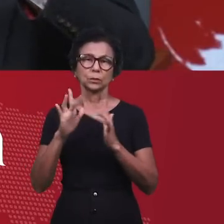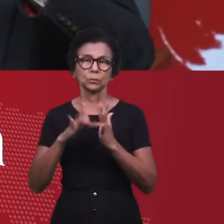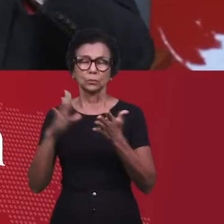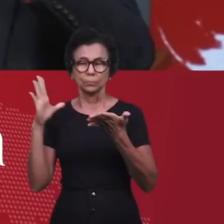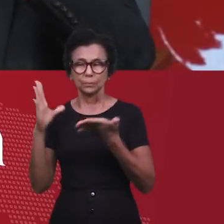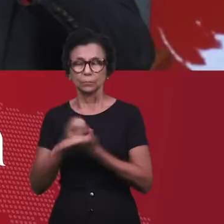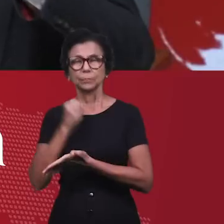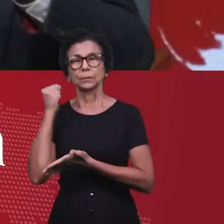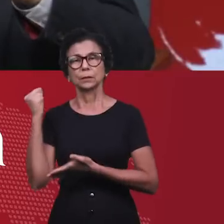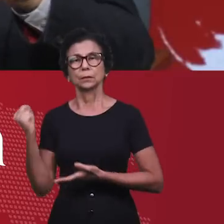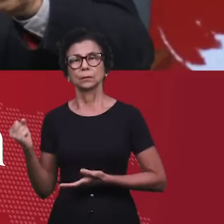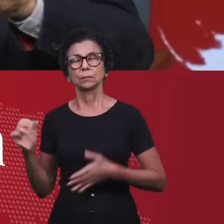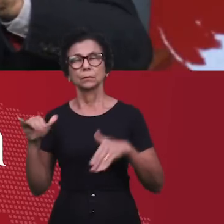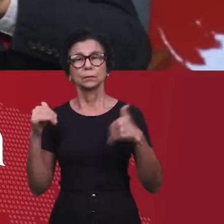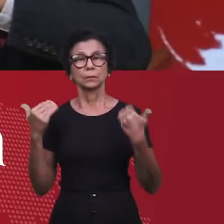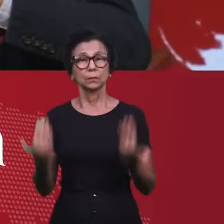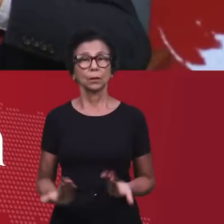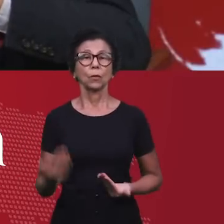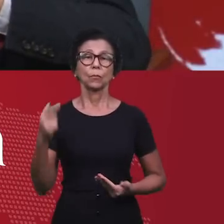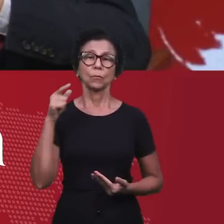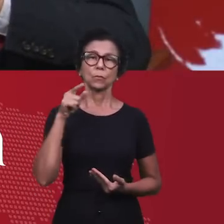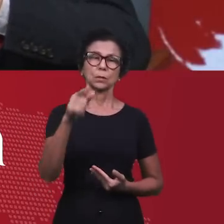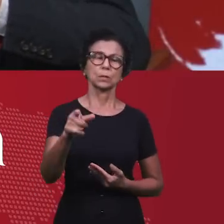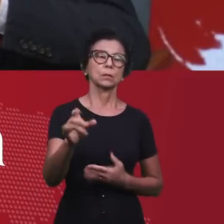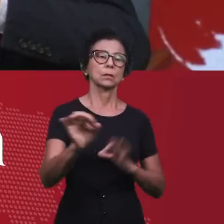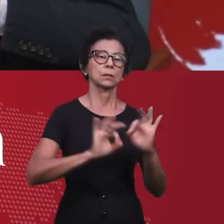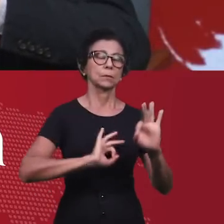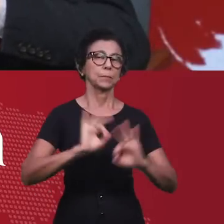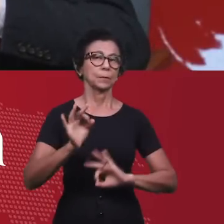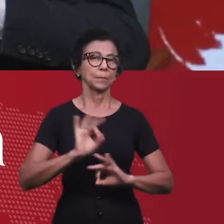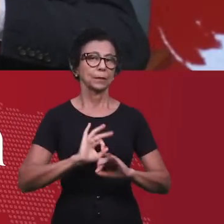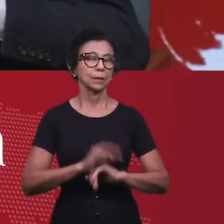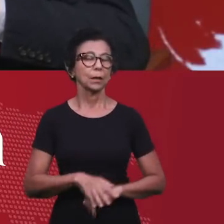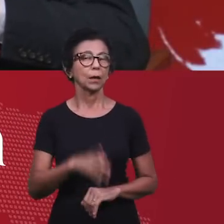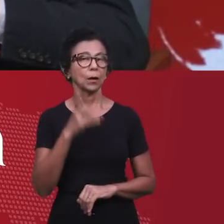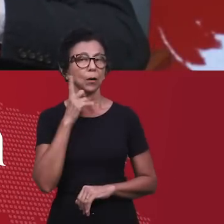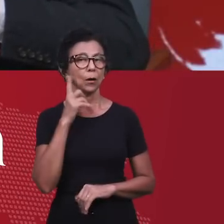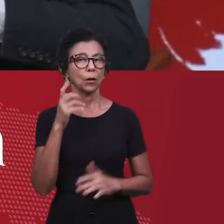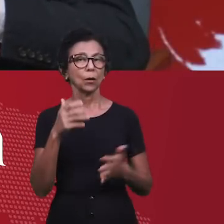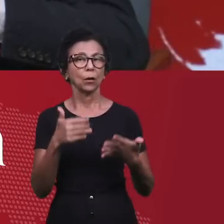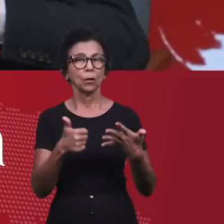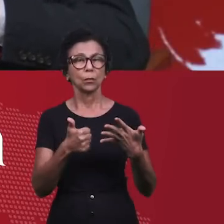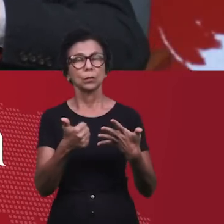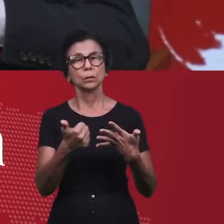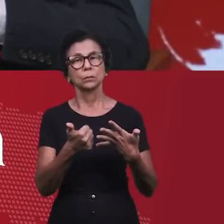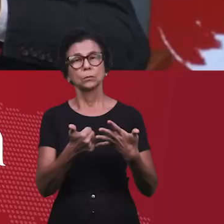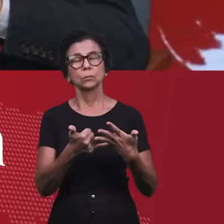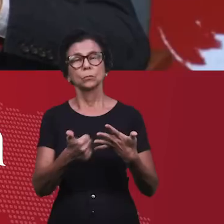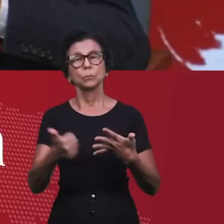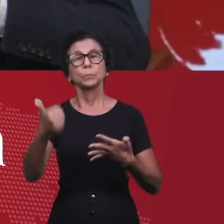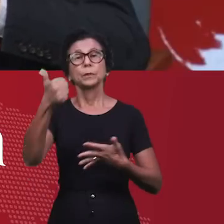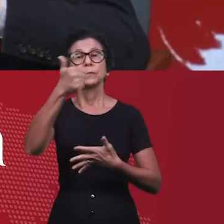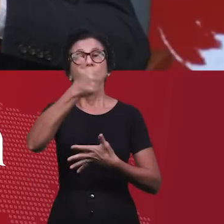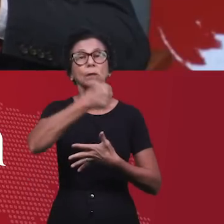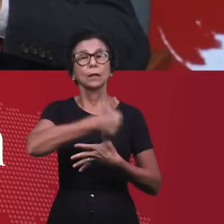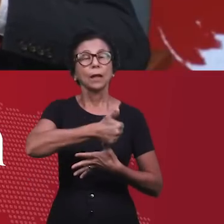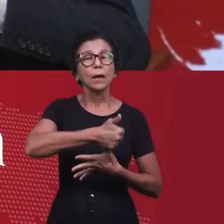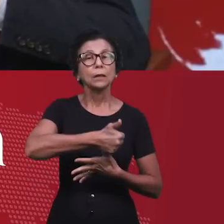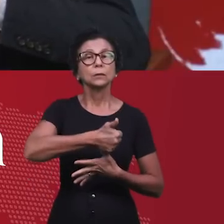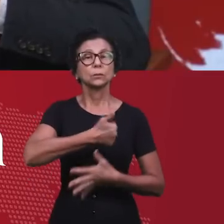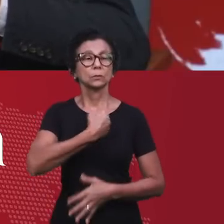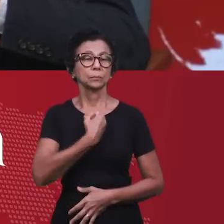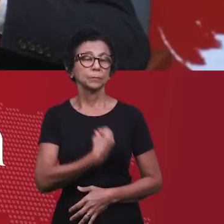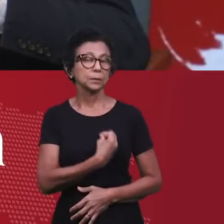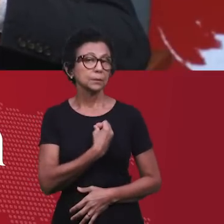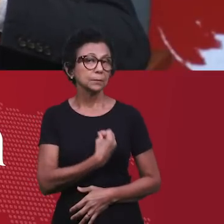você que está assistindo, você que está se preparando, olha o privilégio que você tem de participar